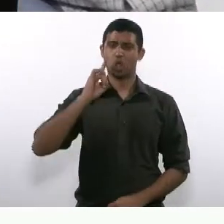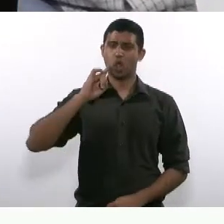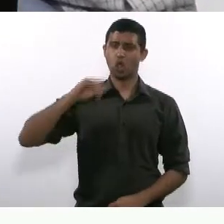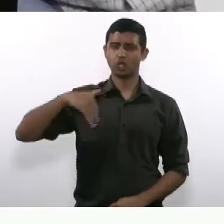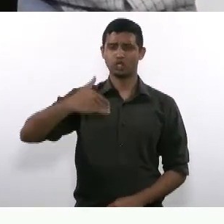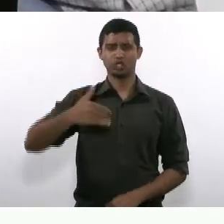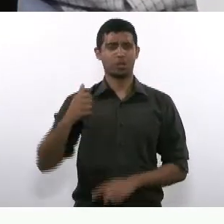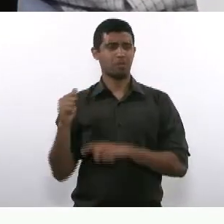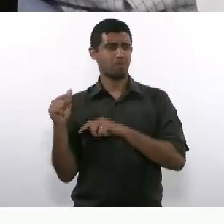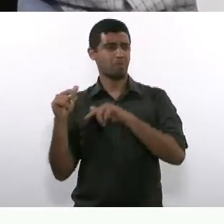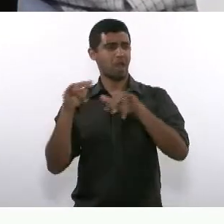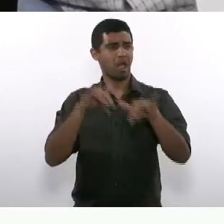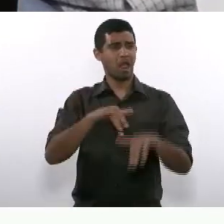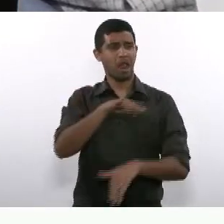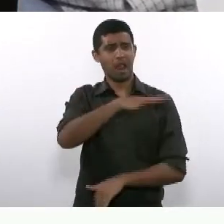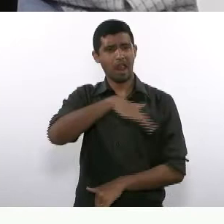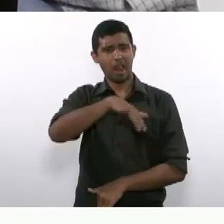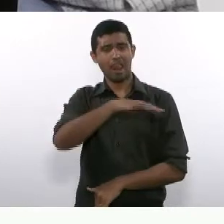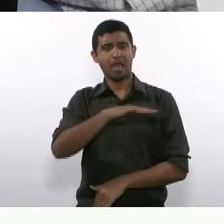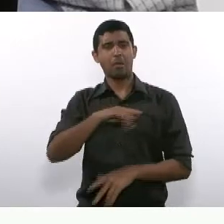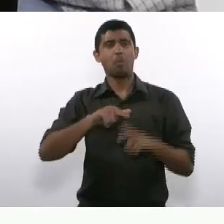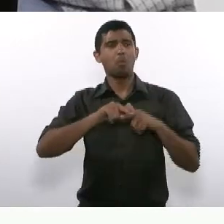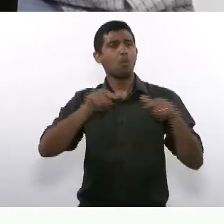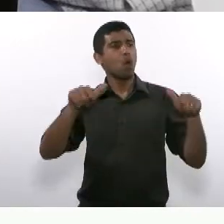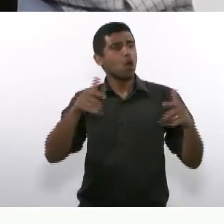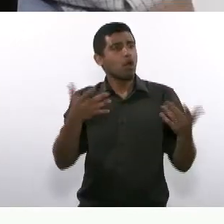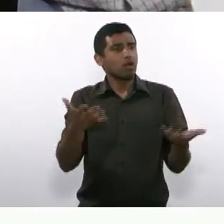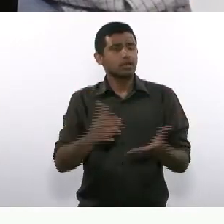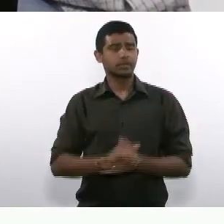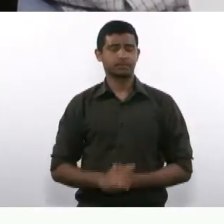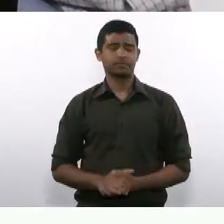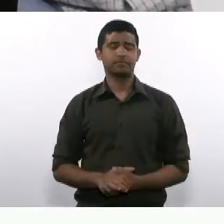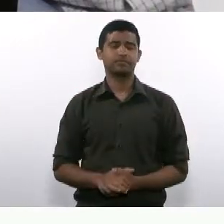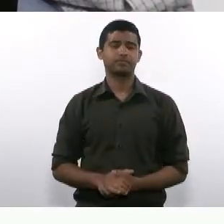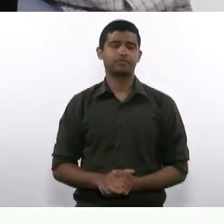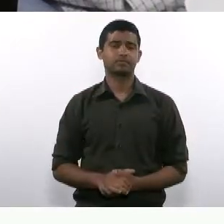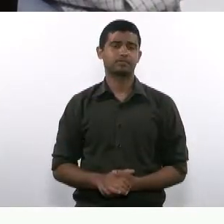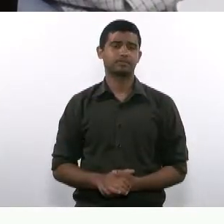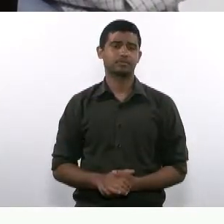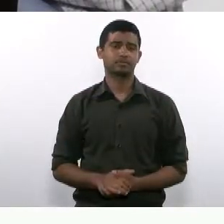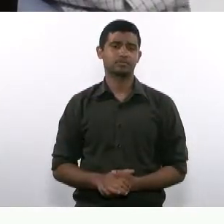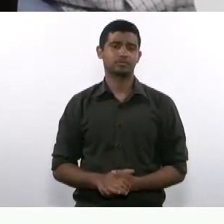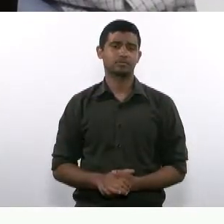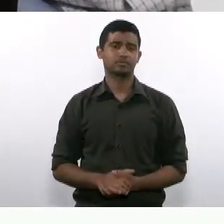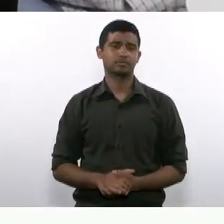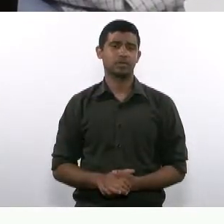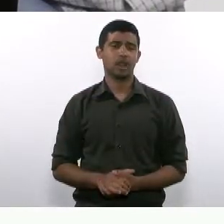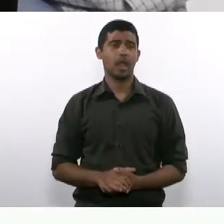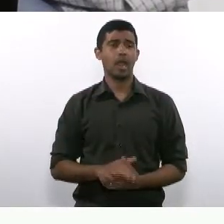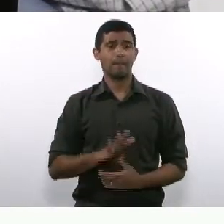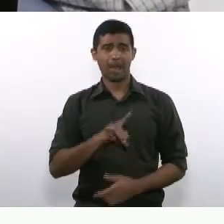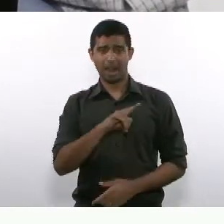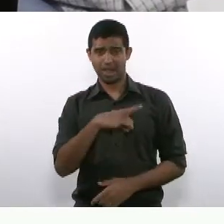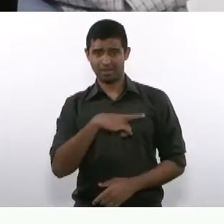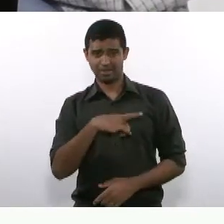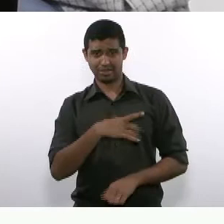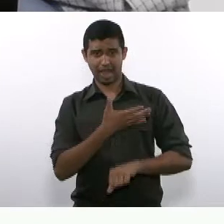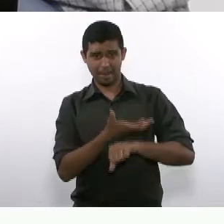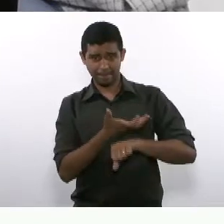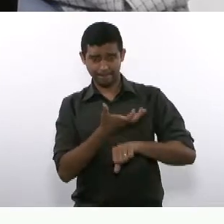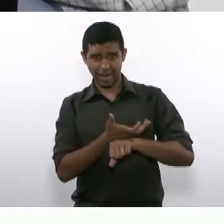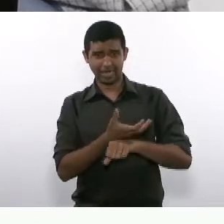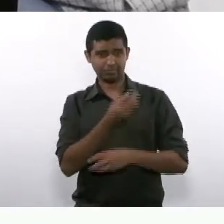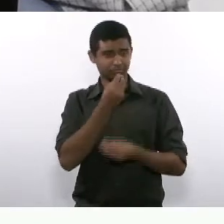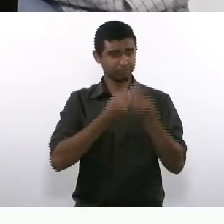Sambódromo e ficam tirando foto da arquibancada vazia. A partir do momento que a gente tem ali uma praça de alimentação, uma loja de